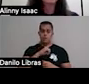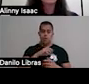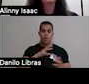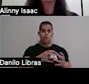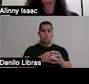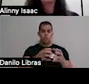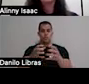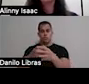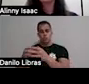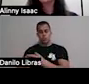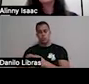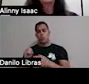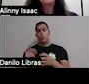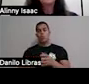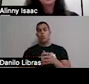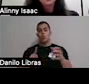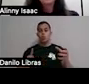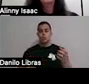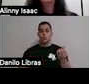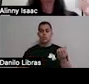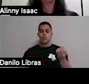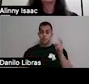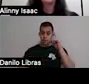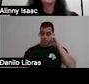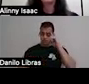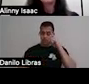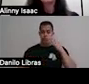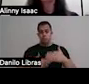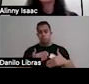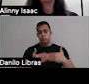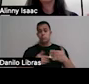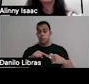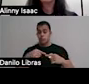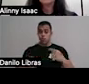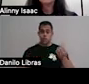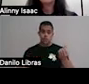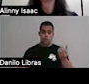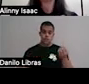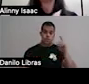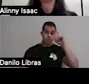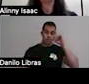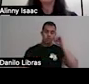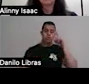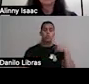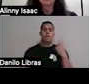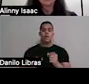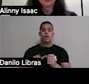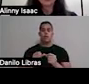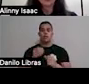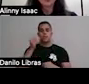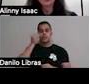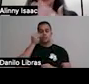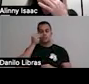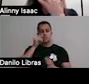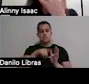ou isolados durante 60 dias. Após 60 dias, a gente realizou, né, um teste para verificar esse comportamento do